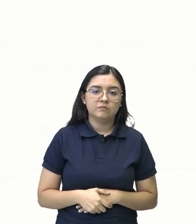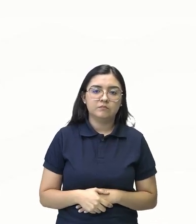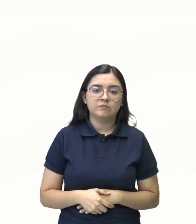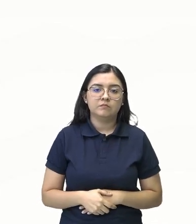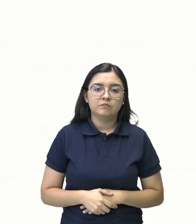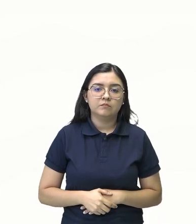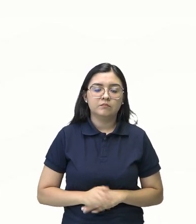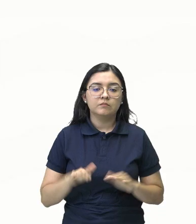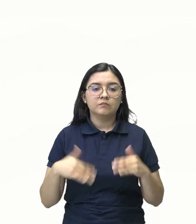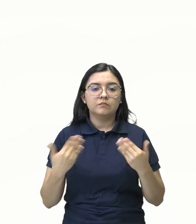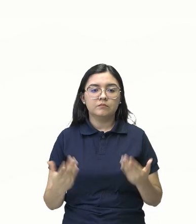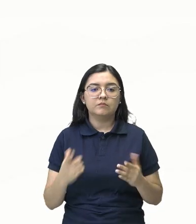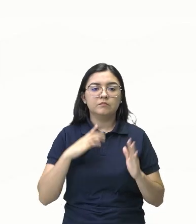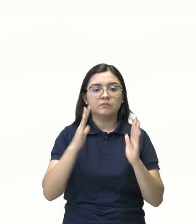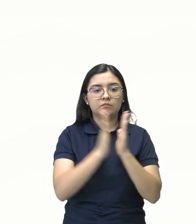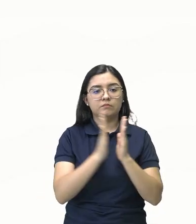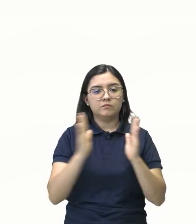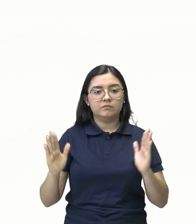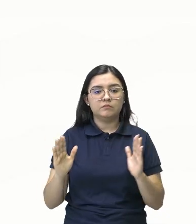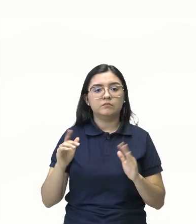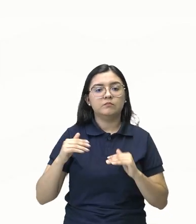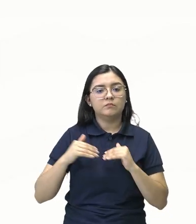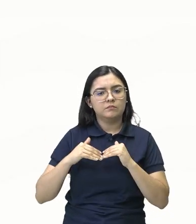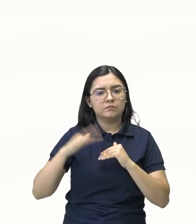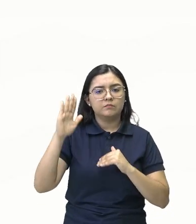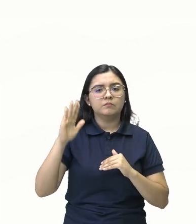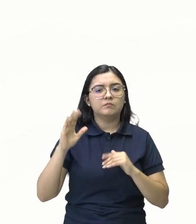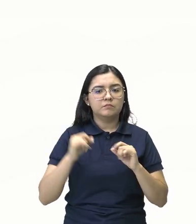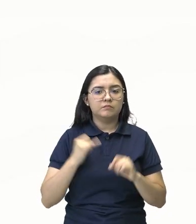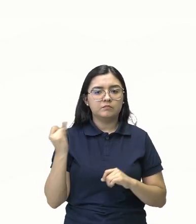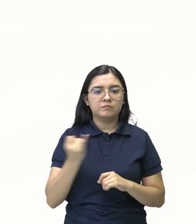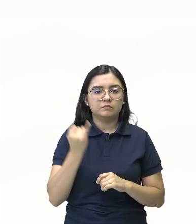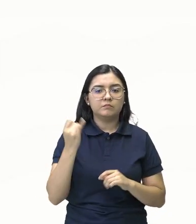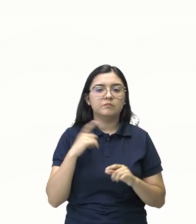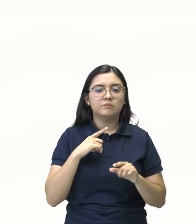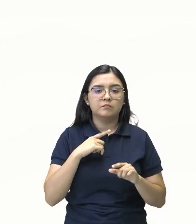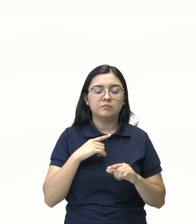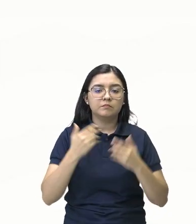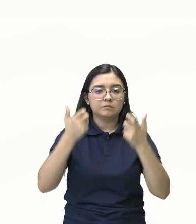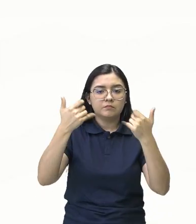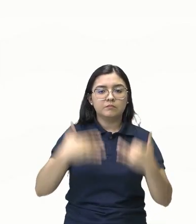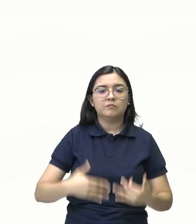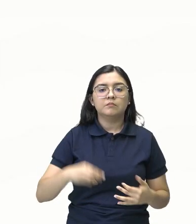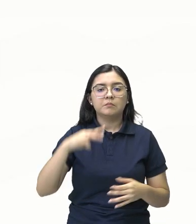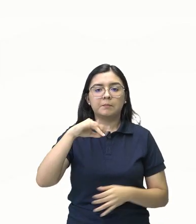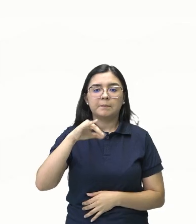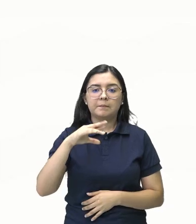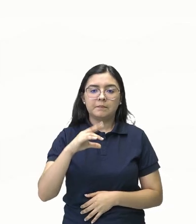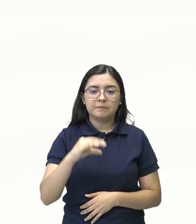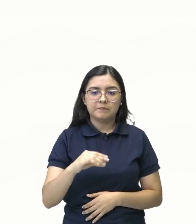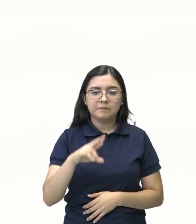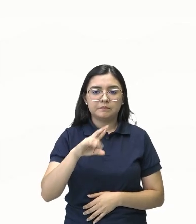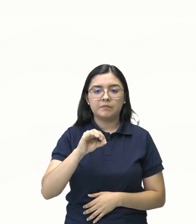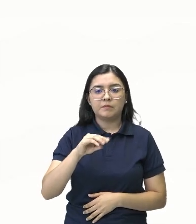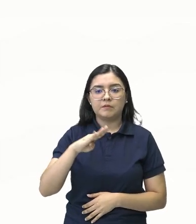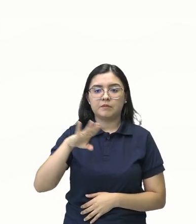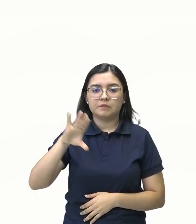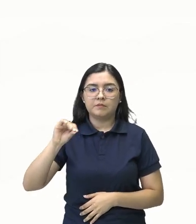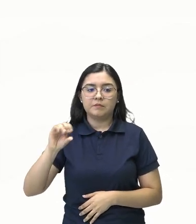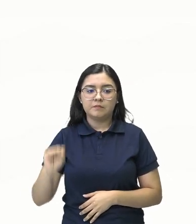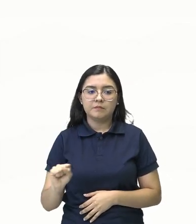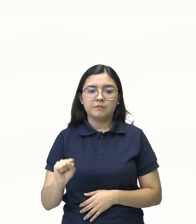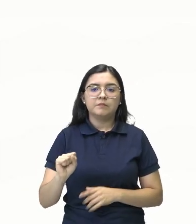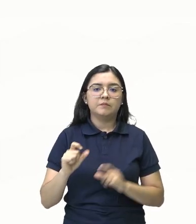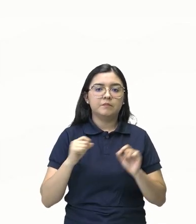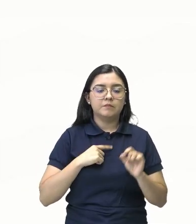né? Então, esse processo aí ele é mais relevante para explicar micróbios, né? Mas desafia a noção de